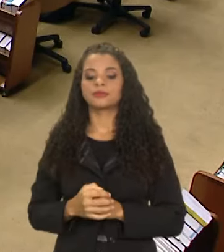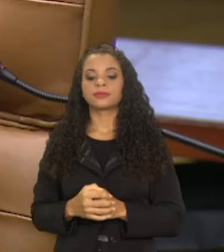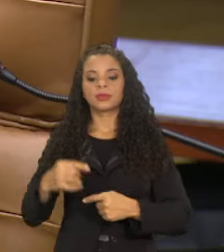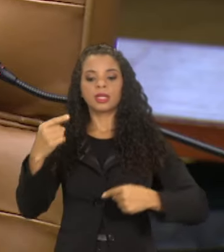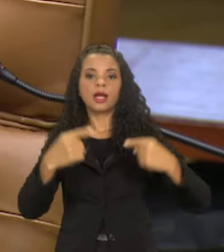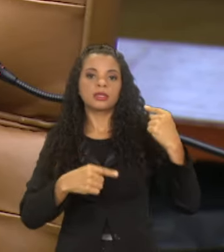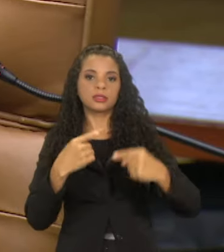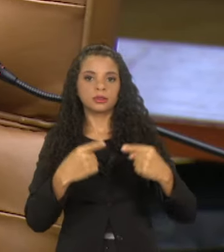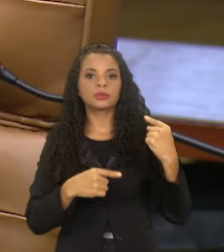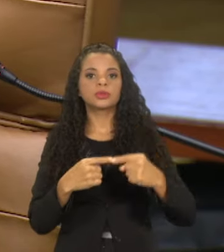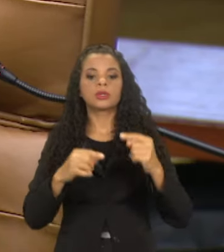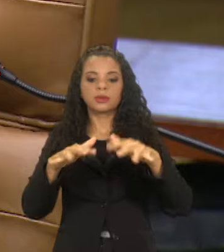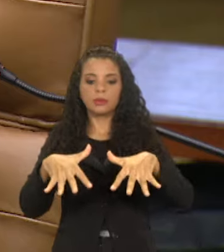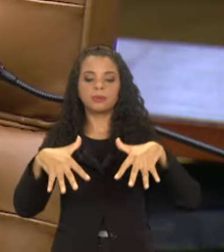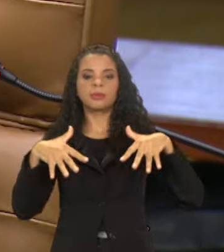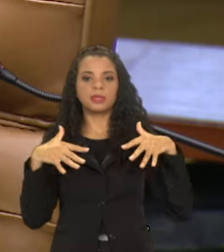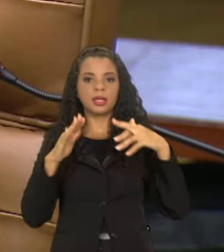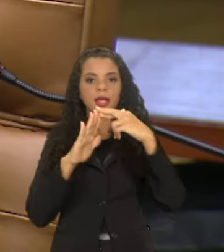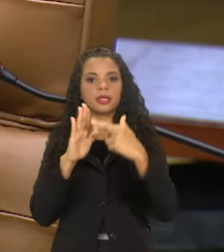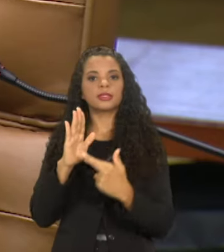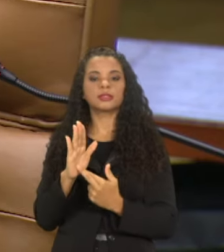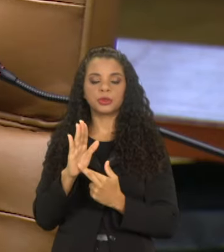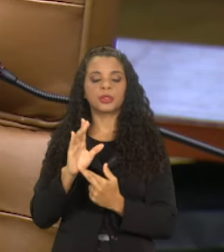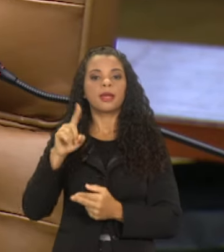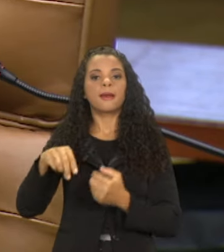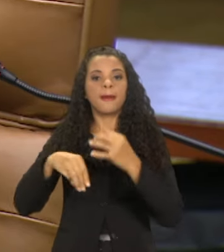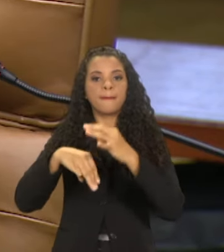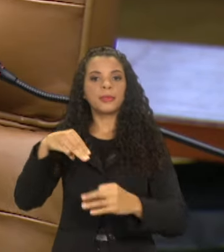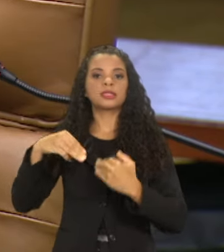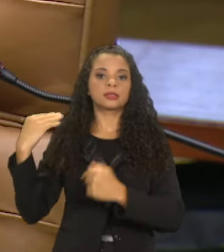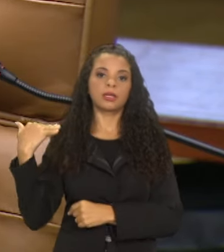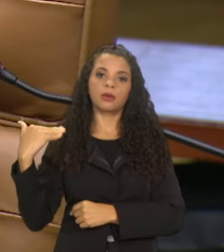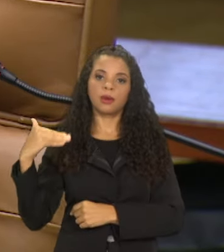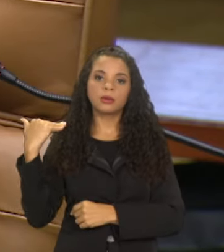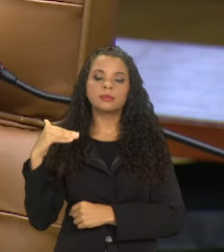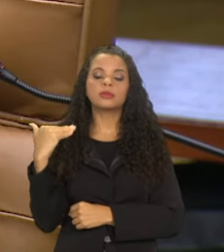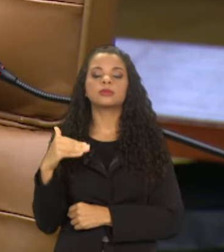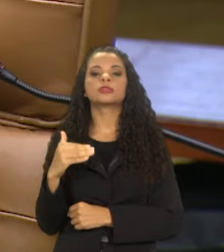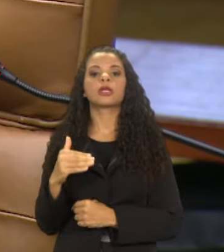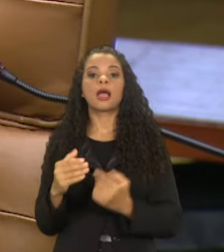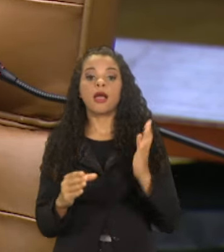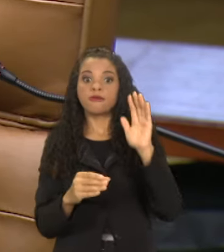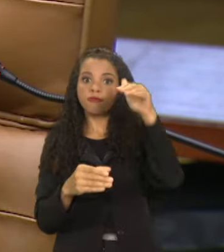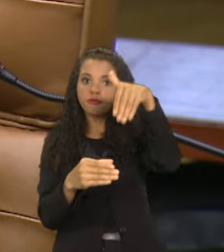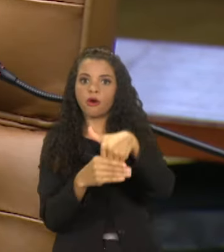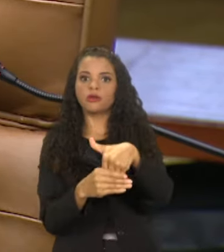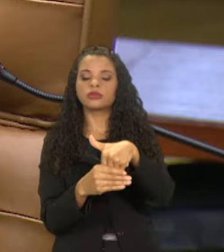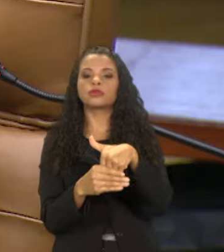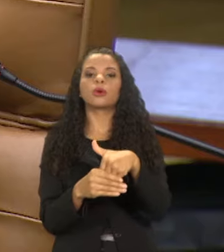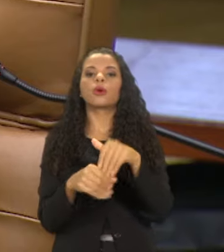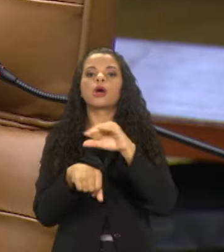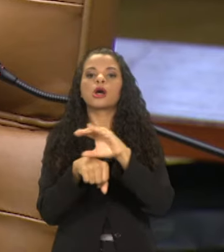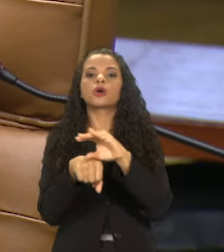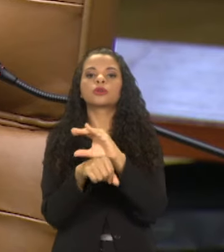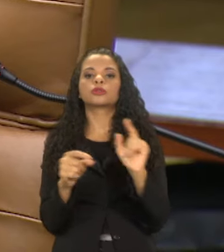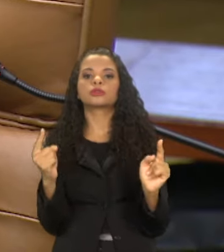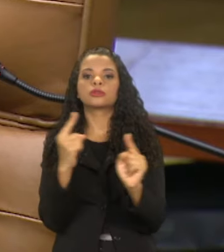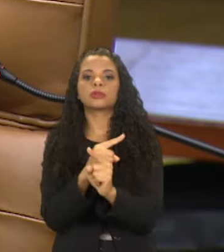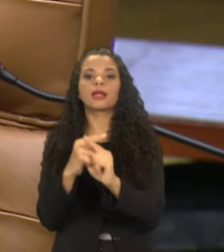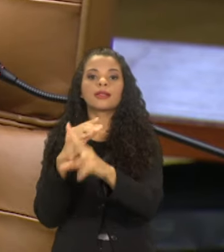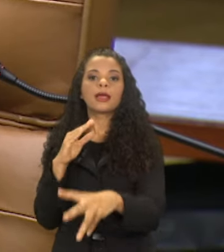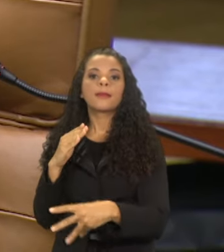da ação é a ministra Carmen Lúcia. Ela votou pela inconstitucionalidade da emenda que extinguiu o regime jurídico